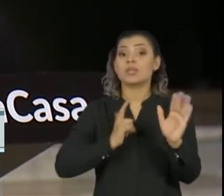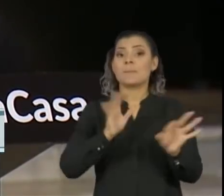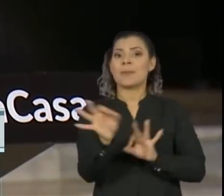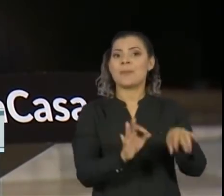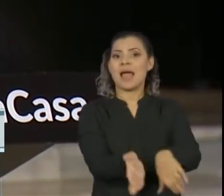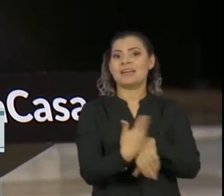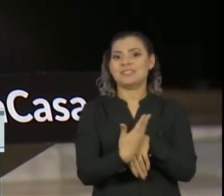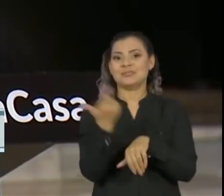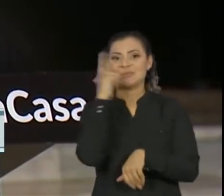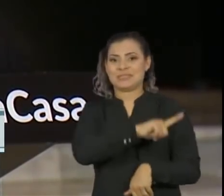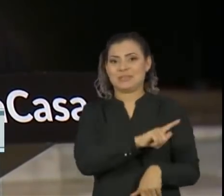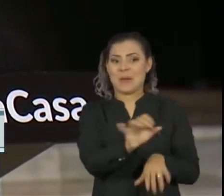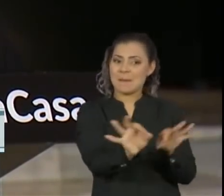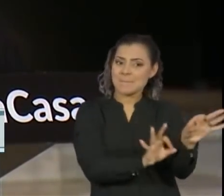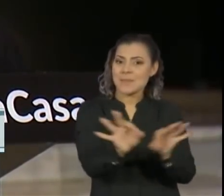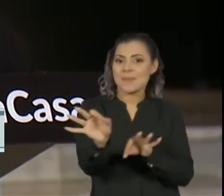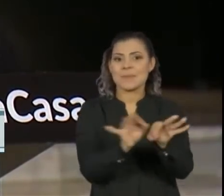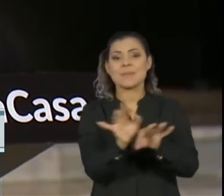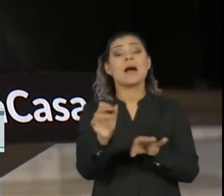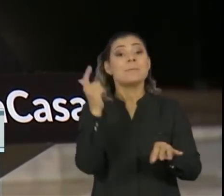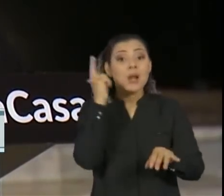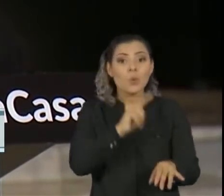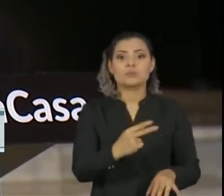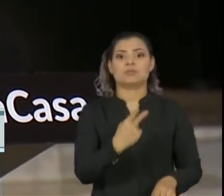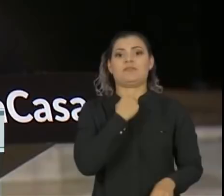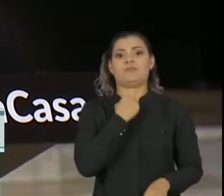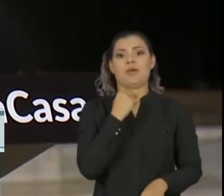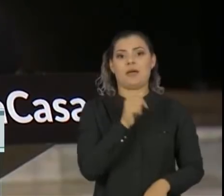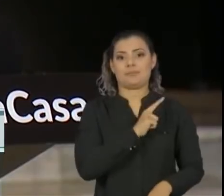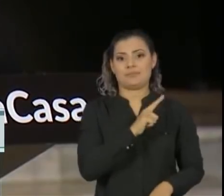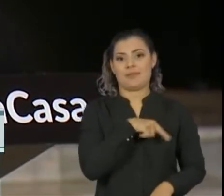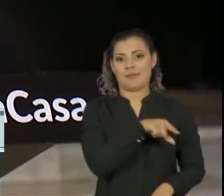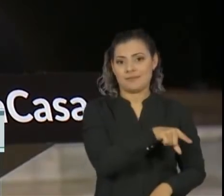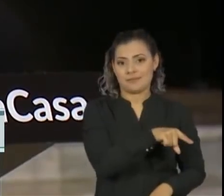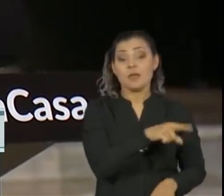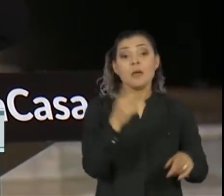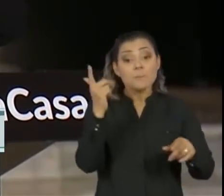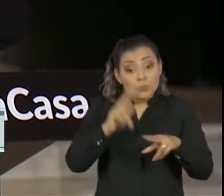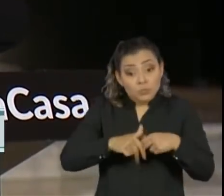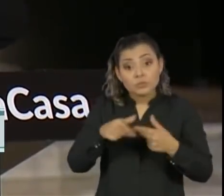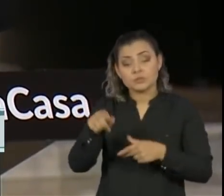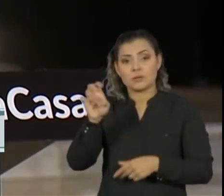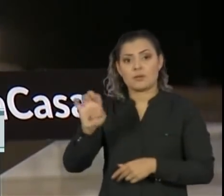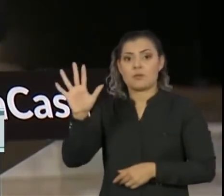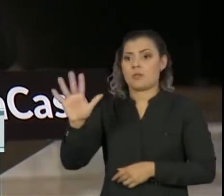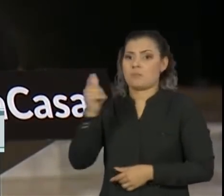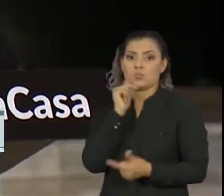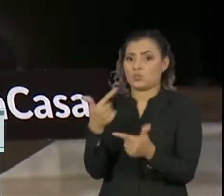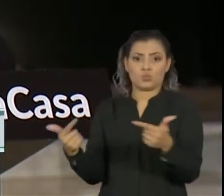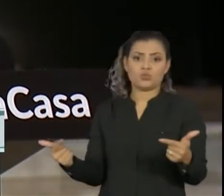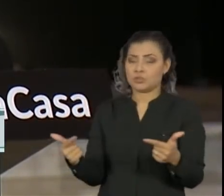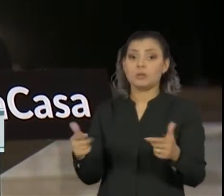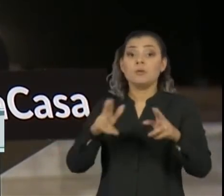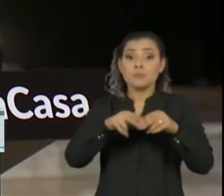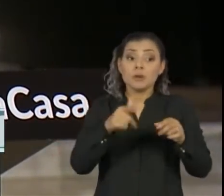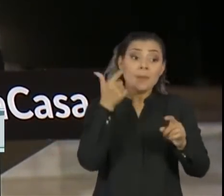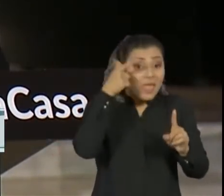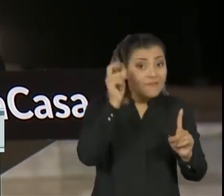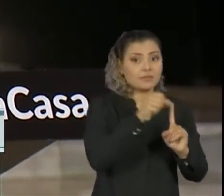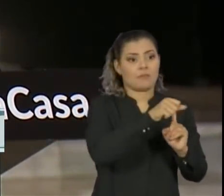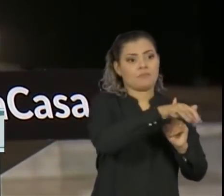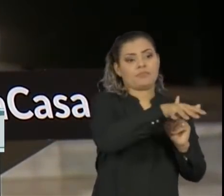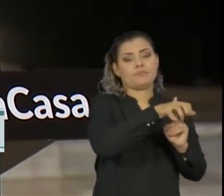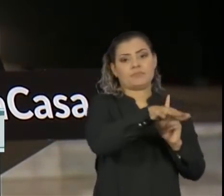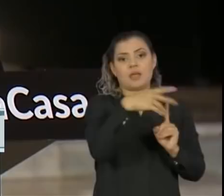preparar e começar as medidas de distanciamento social antes que nós tivéssemos esta velocidade na transmissibilidade. Então,